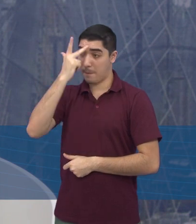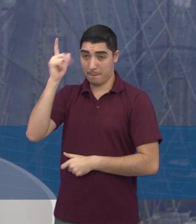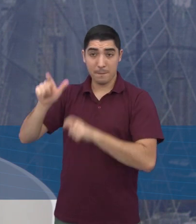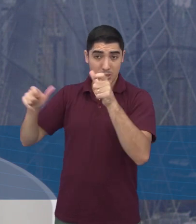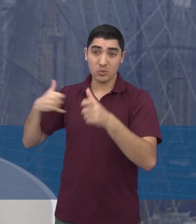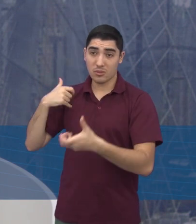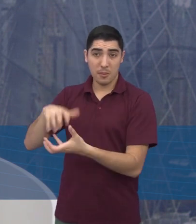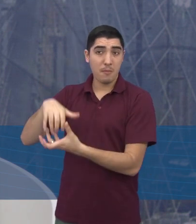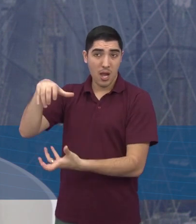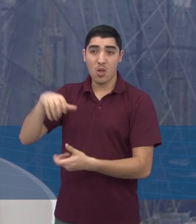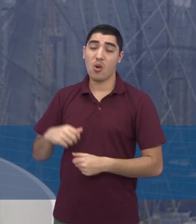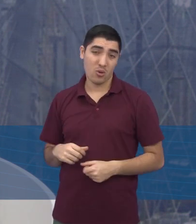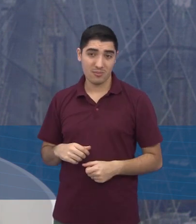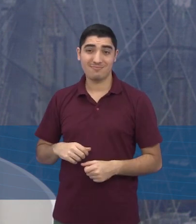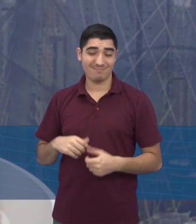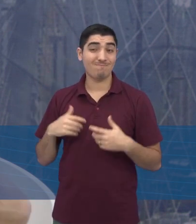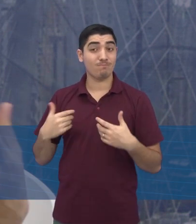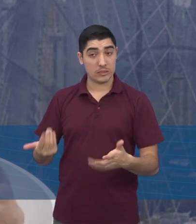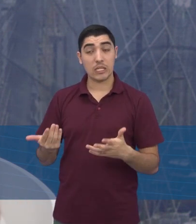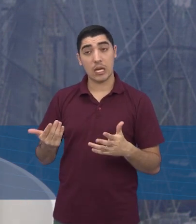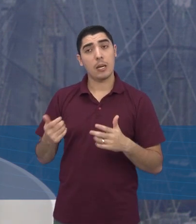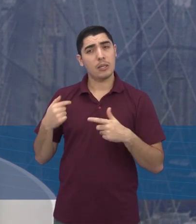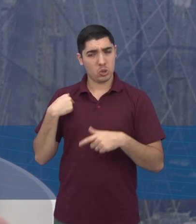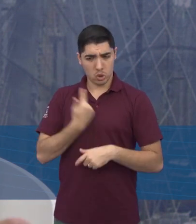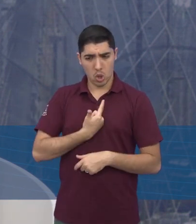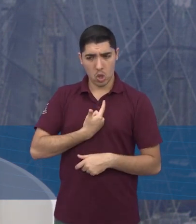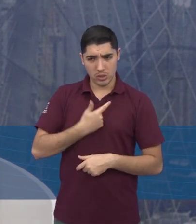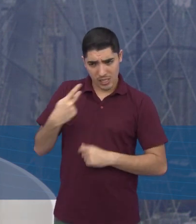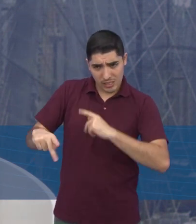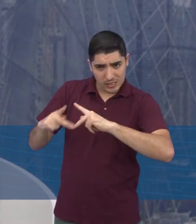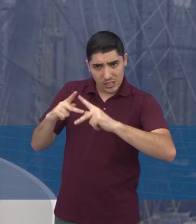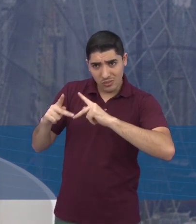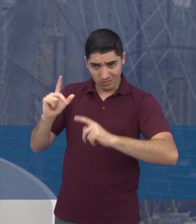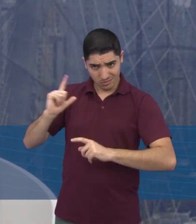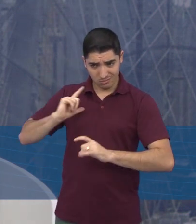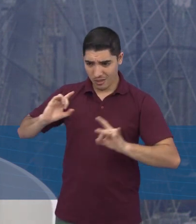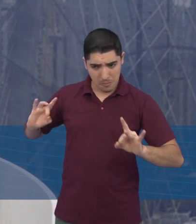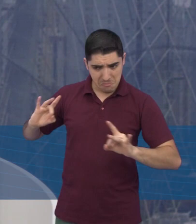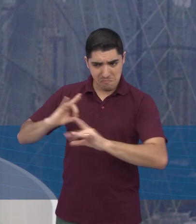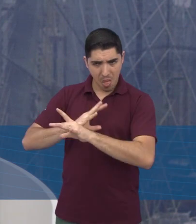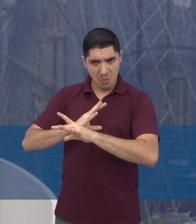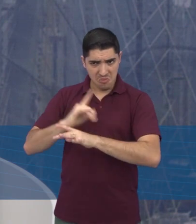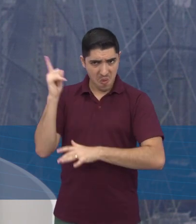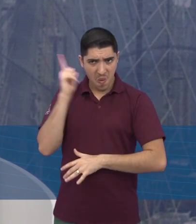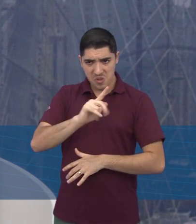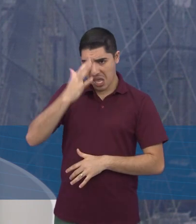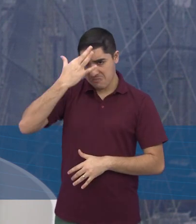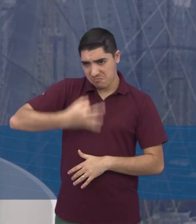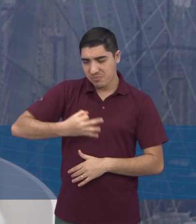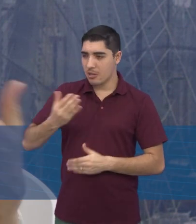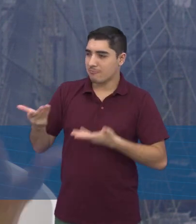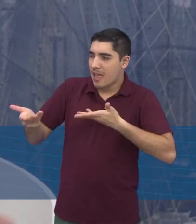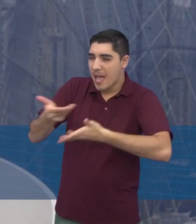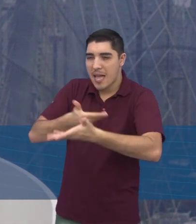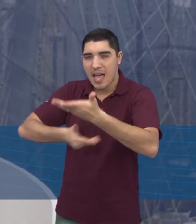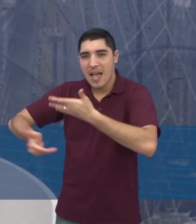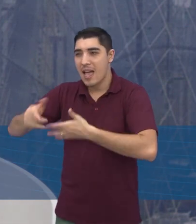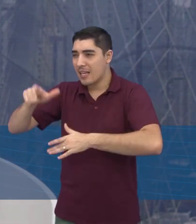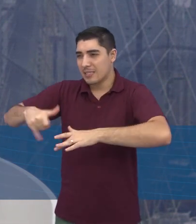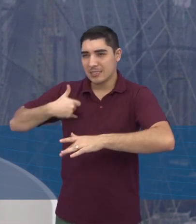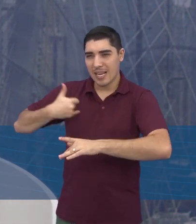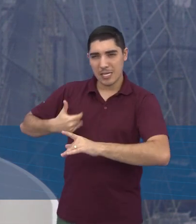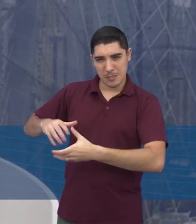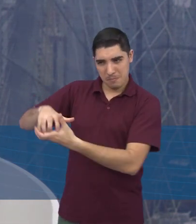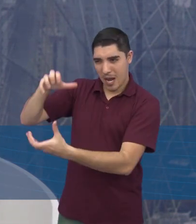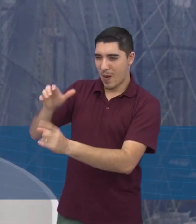nossa cidade. E a questão é se nós estamos preparados para poder lidar, conviver, acolher as